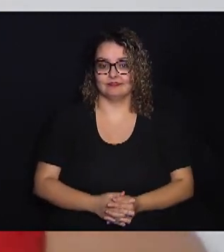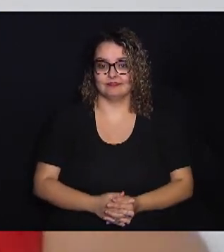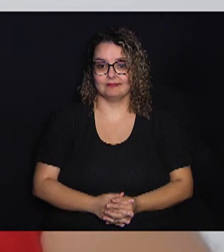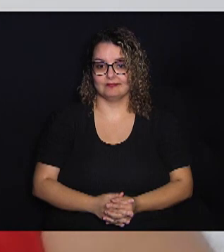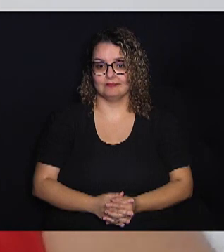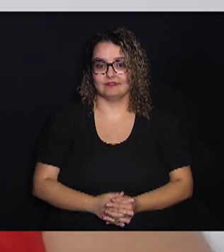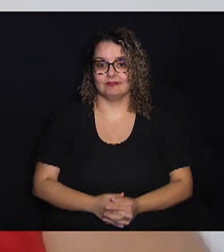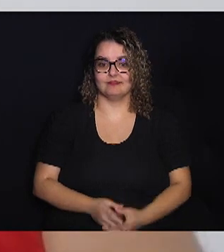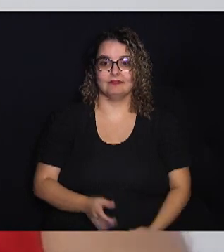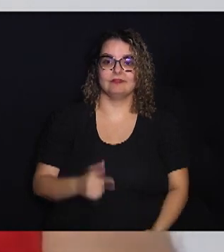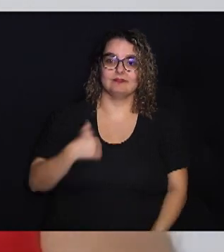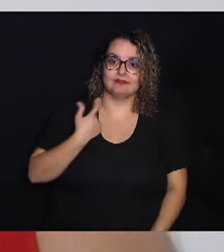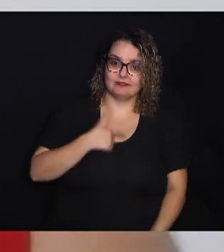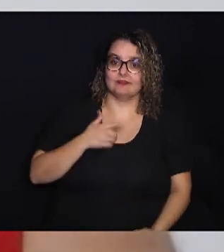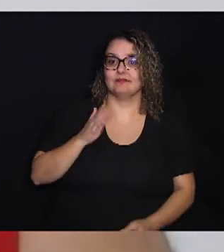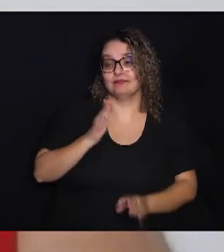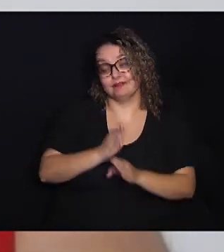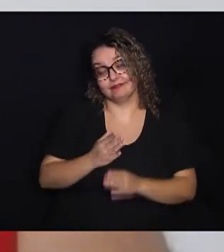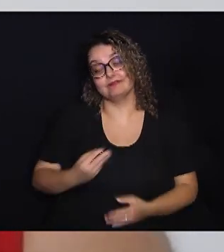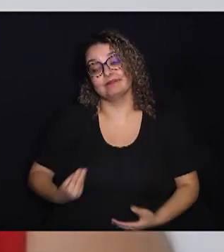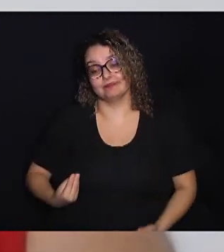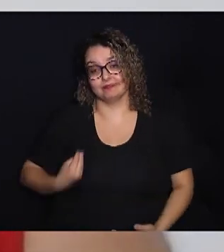a gente encontra na vida.